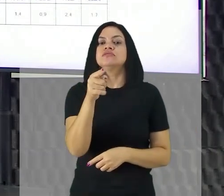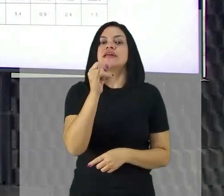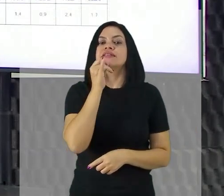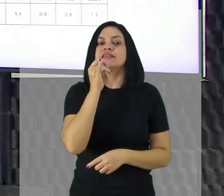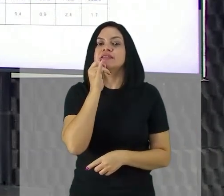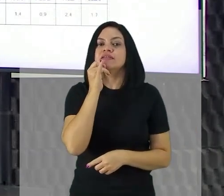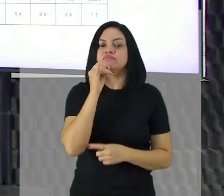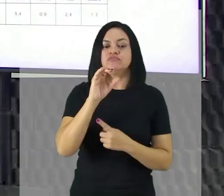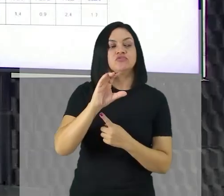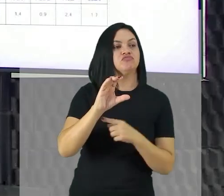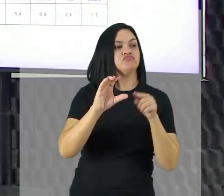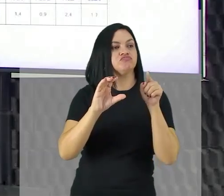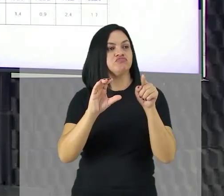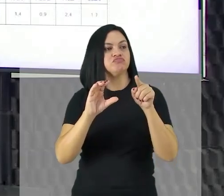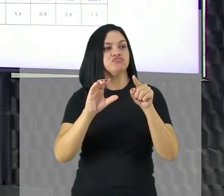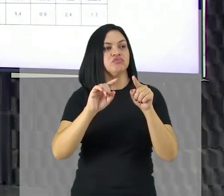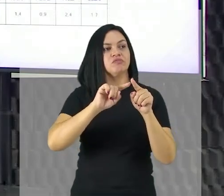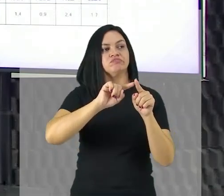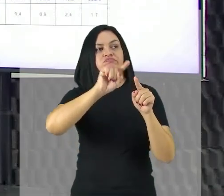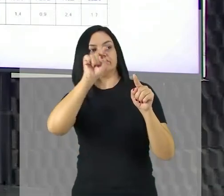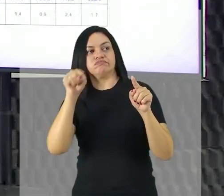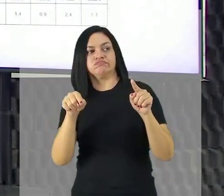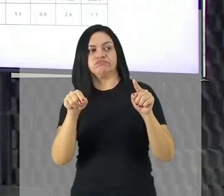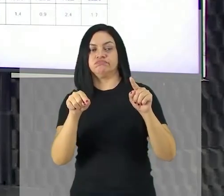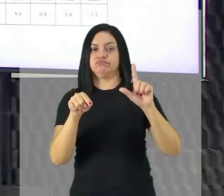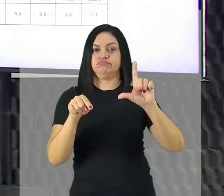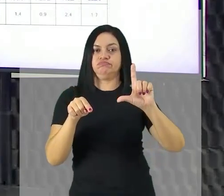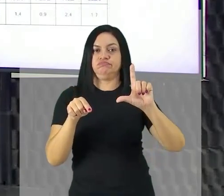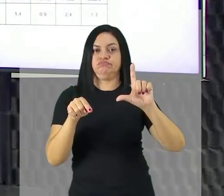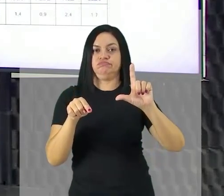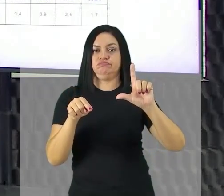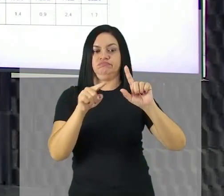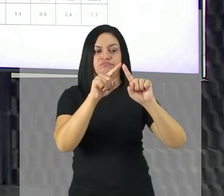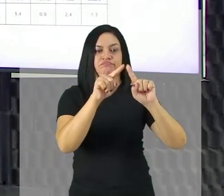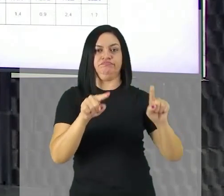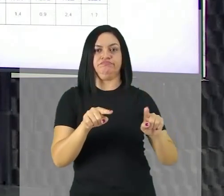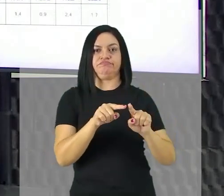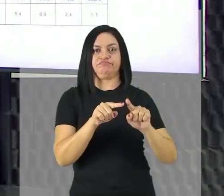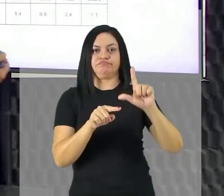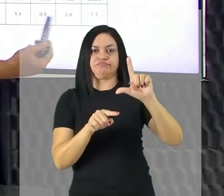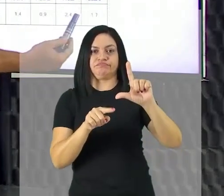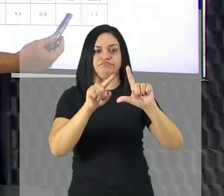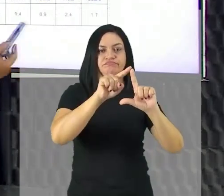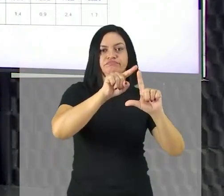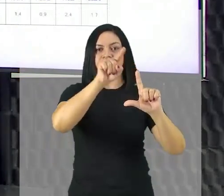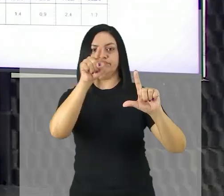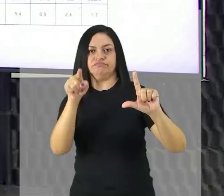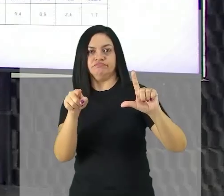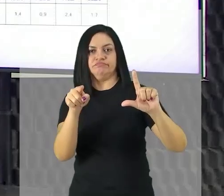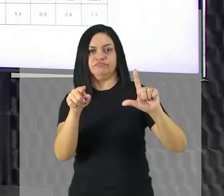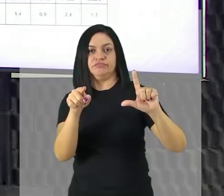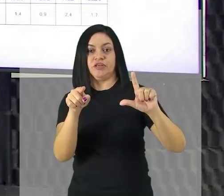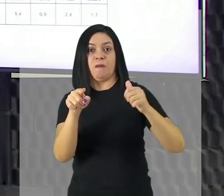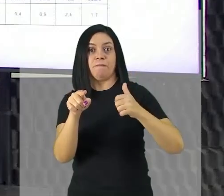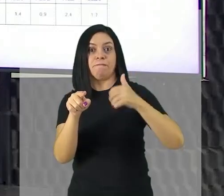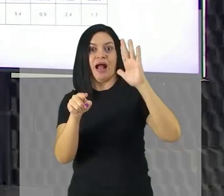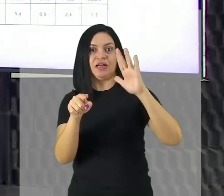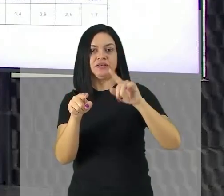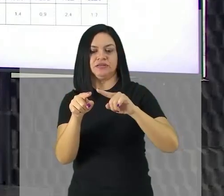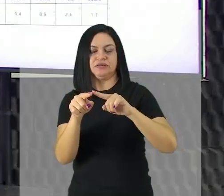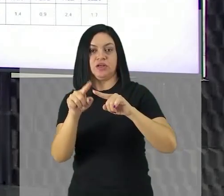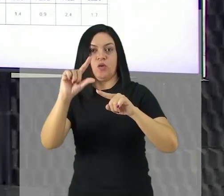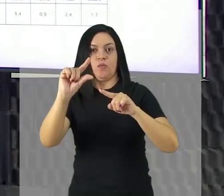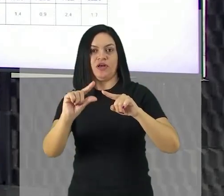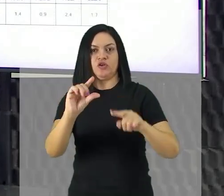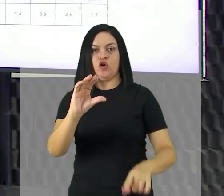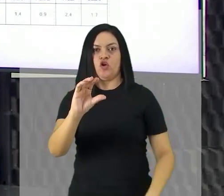ao coeficiente de dilatação, é diretamente proporcional. O de maior coeficiente é o que dilata mais, o de